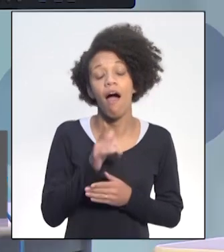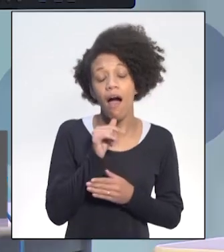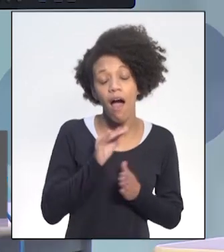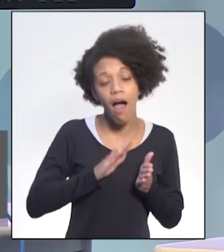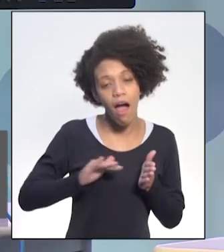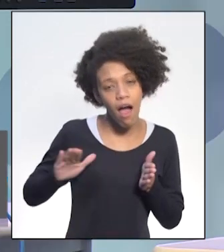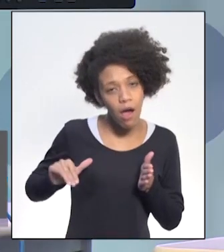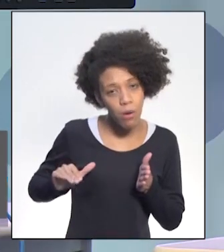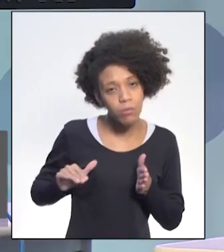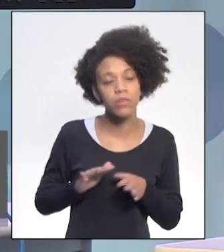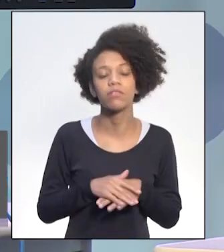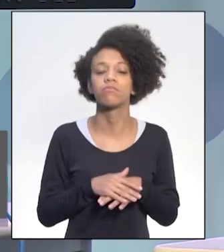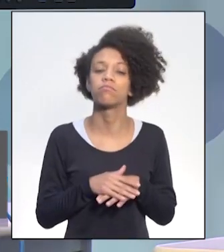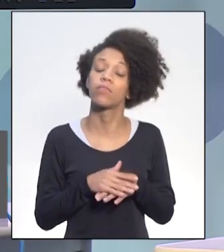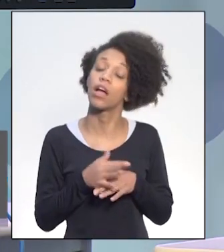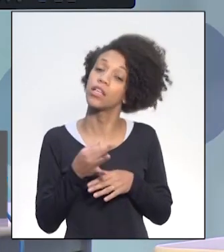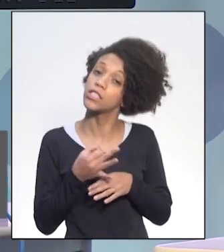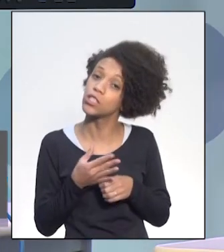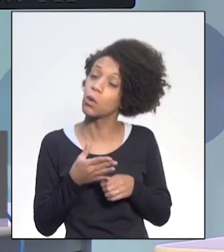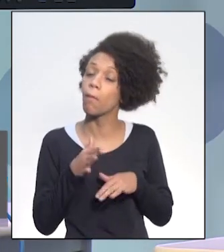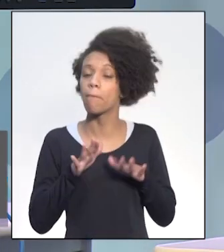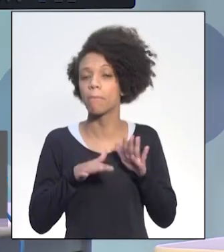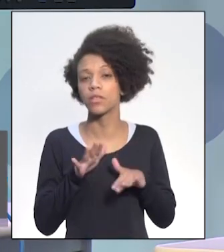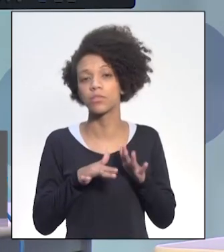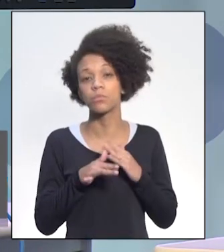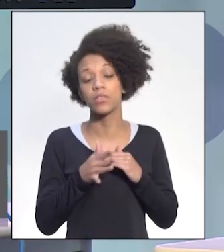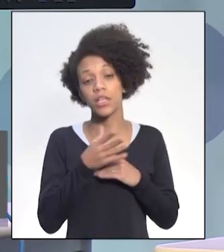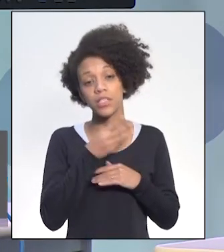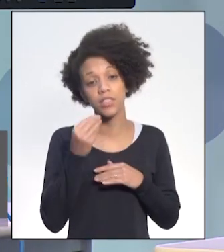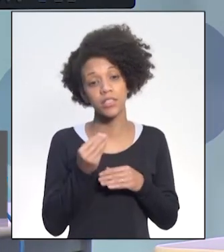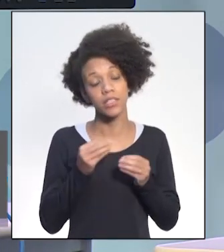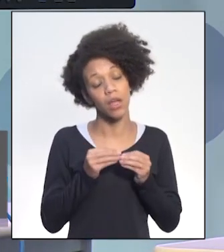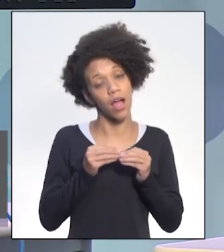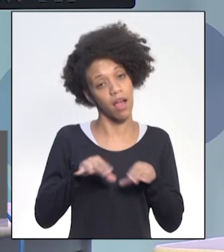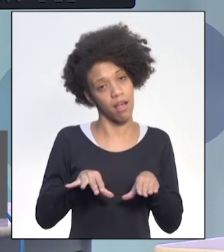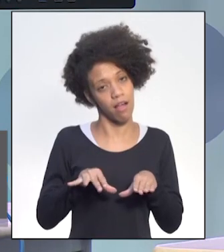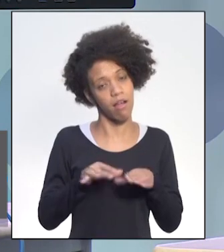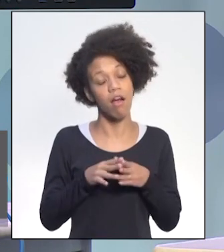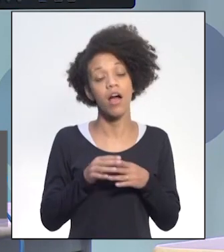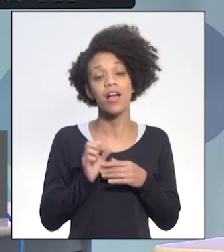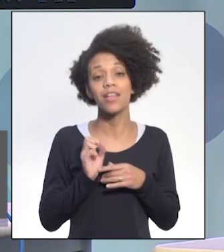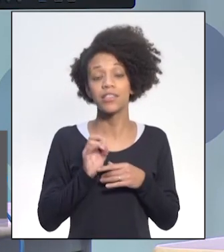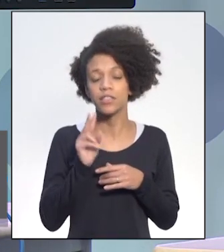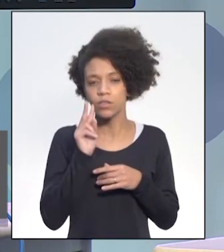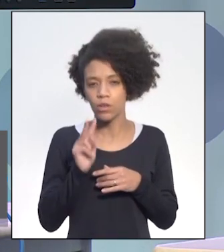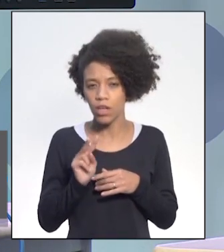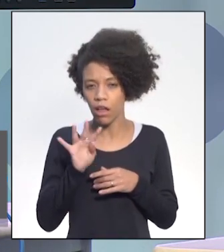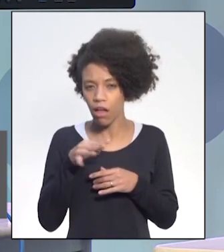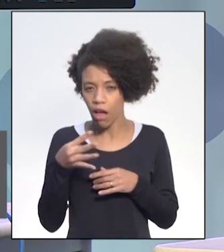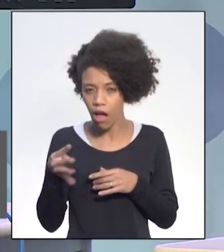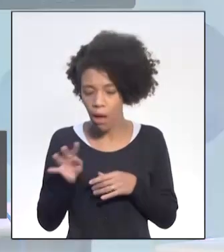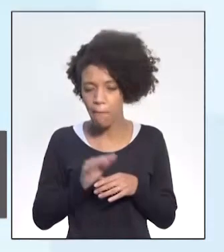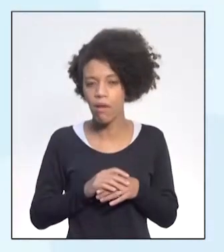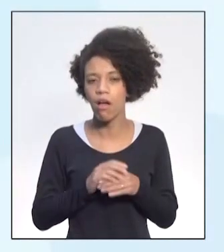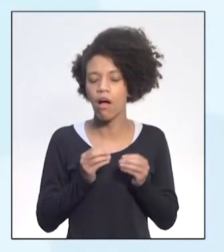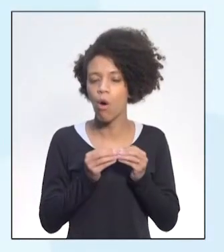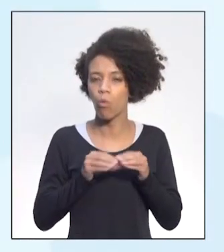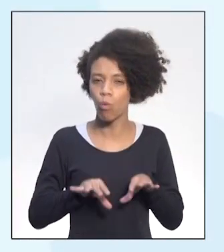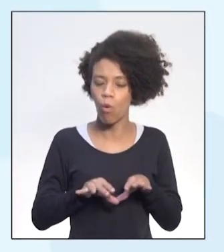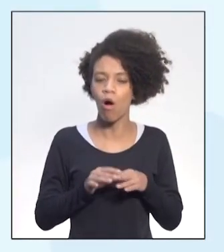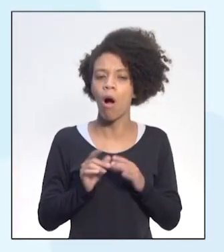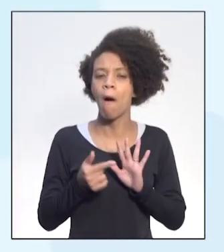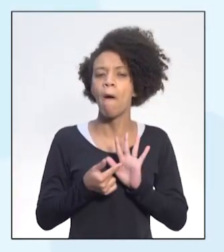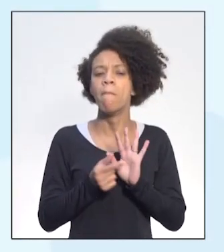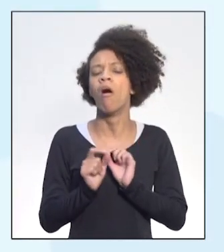O Bruno acertou parcialmente, né? Ele esqueceu de falar da clara do ovo, né? Se vocês olharem na tabela, a clara do ovo, ele mostra o quê?